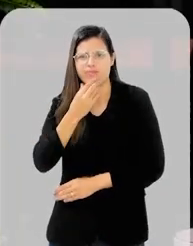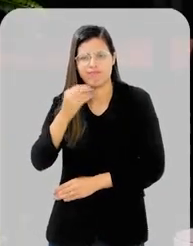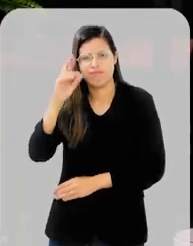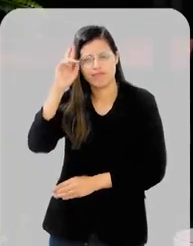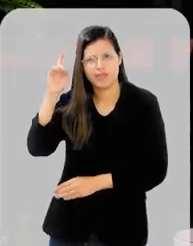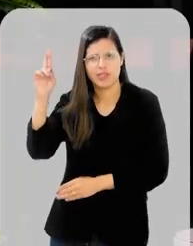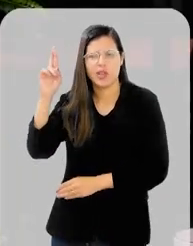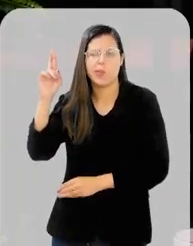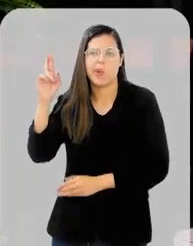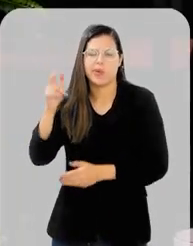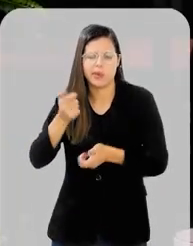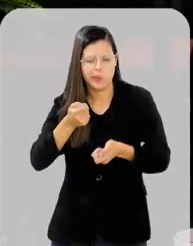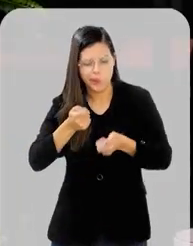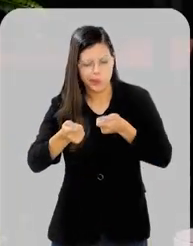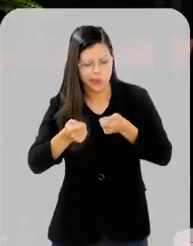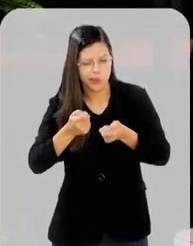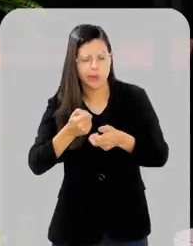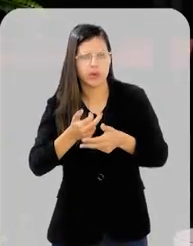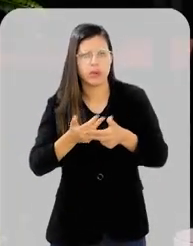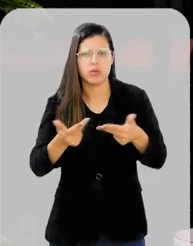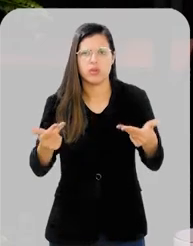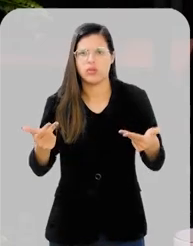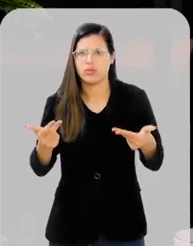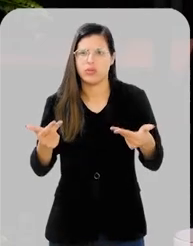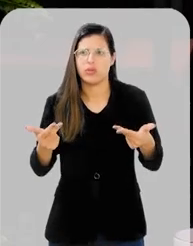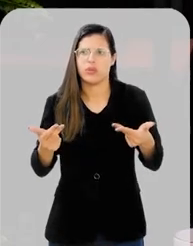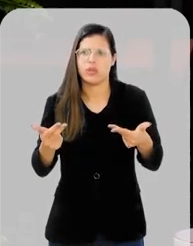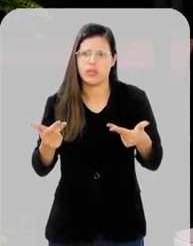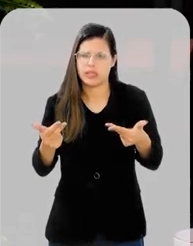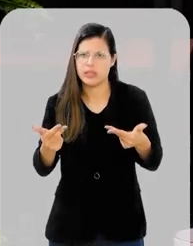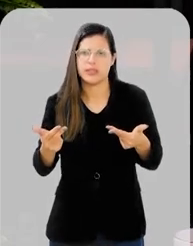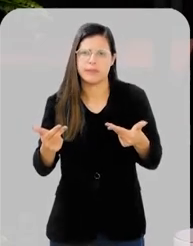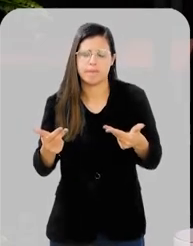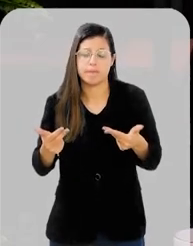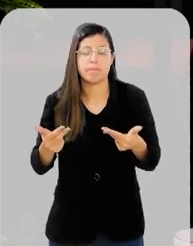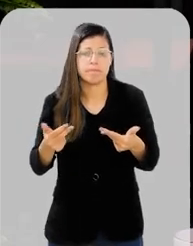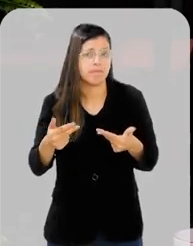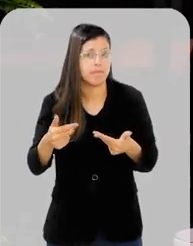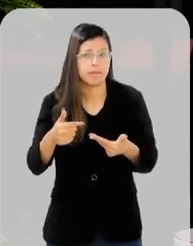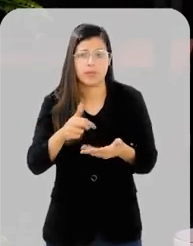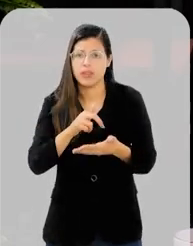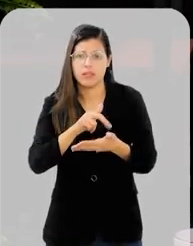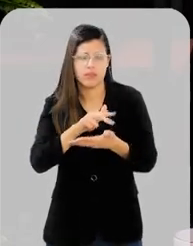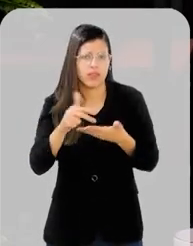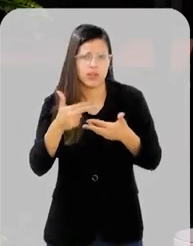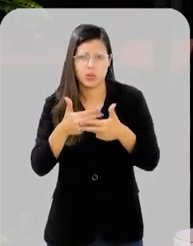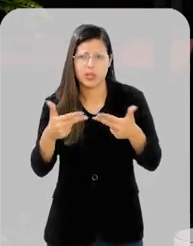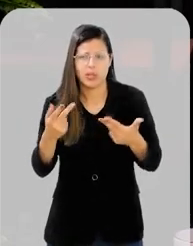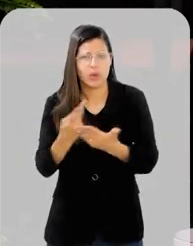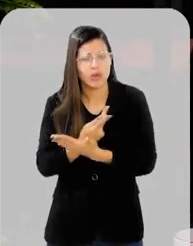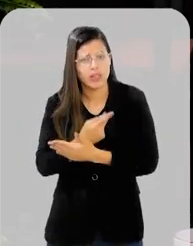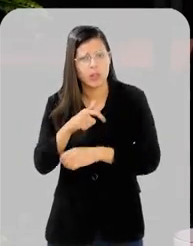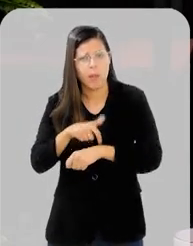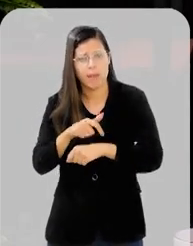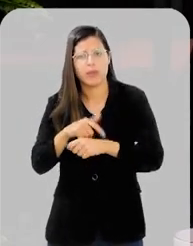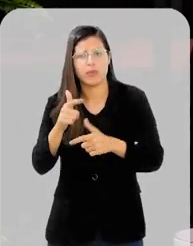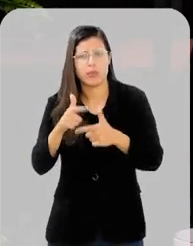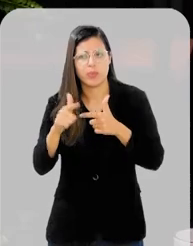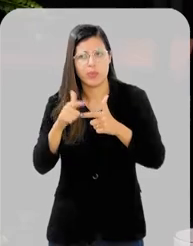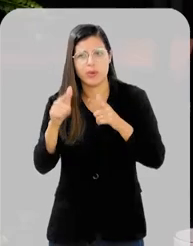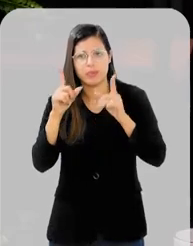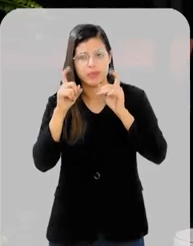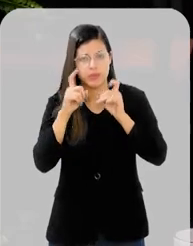a tempestade que termina situações difíceis então tantas situações que acontecem de tribulação